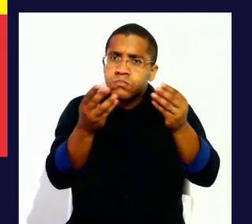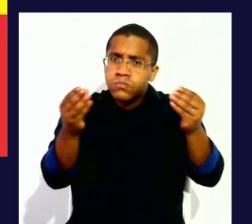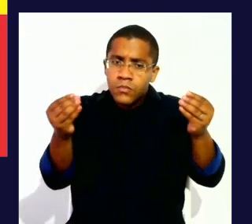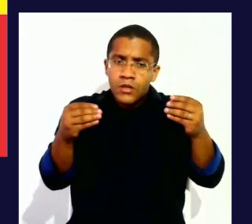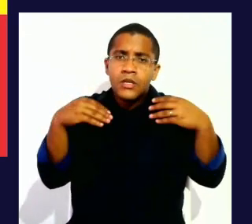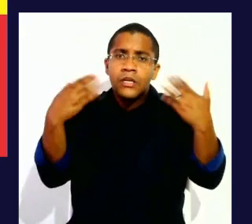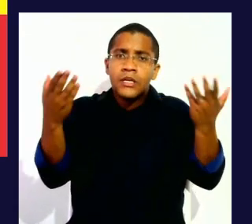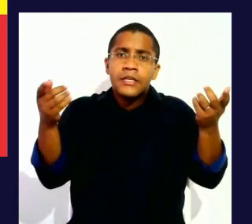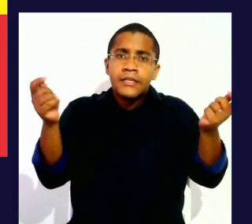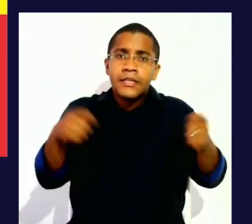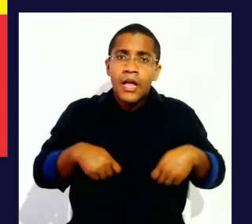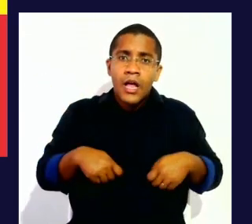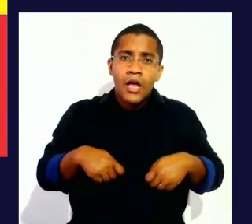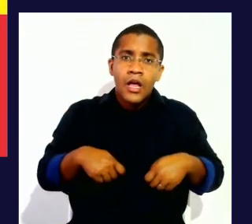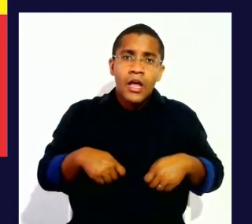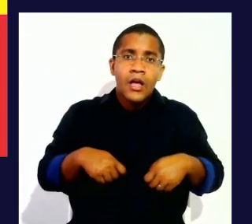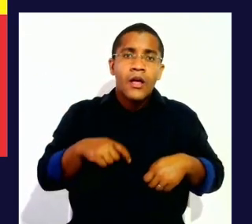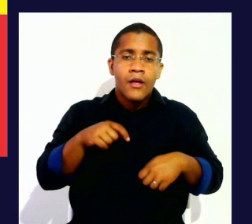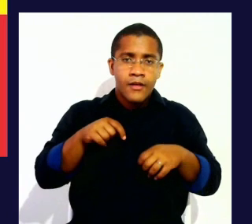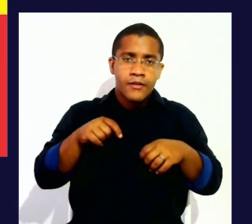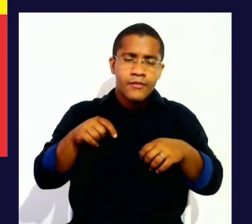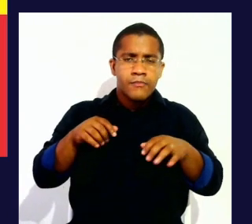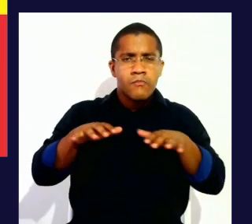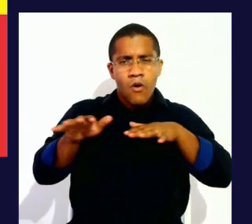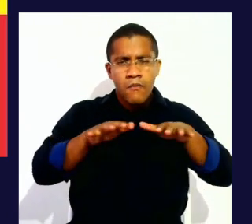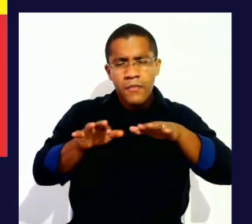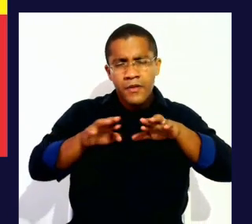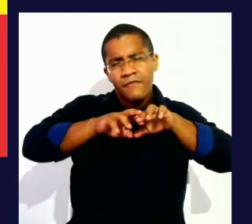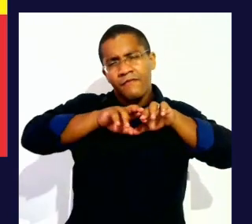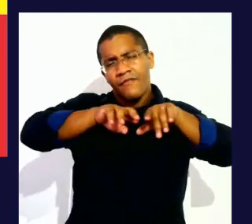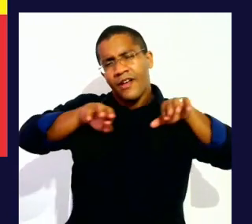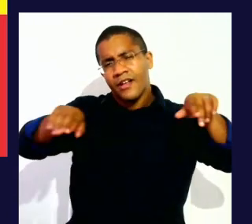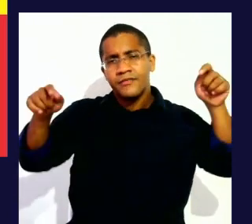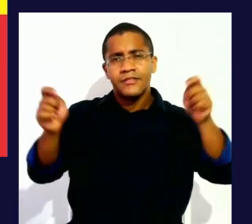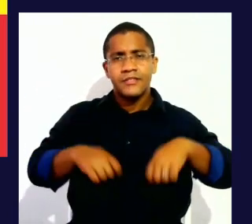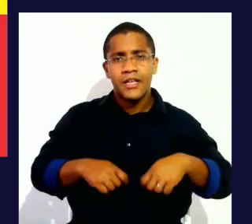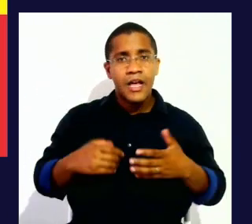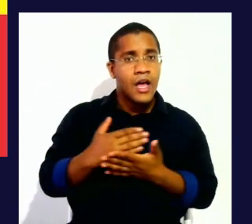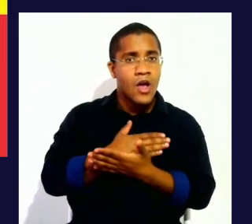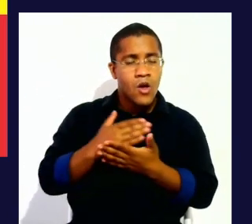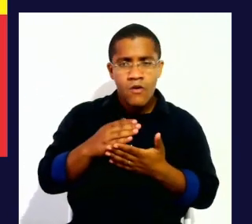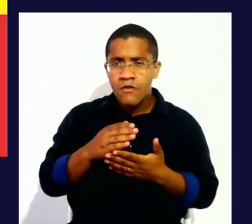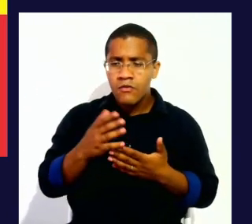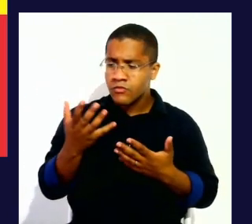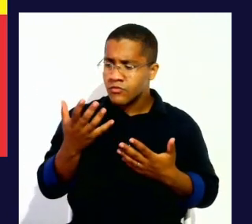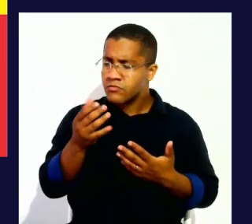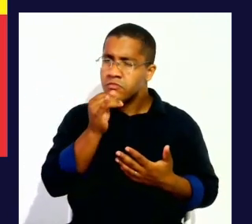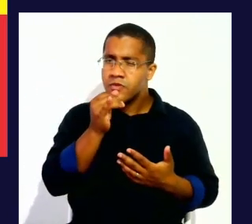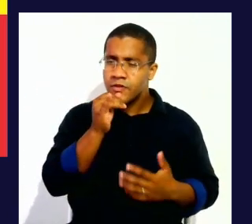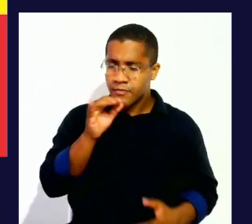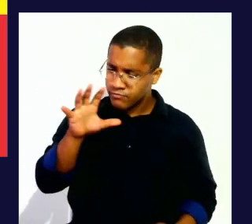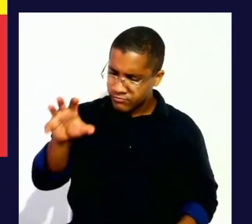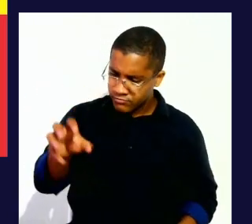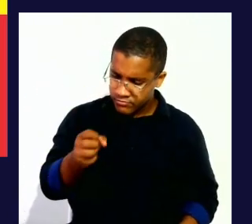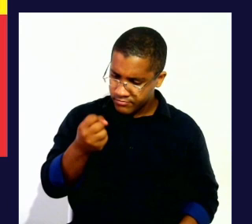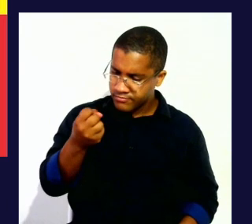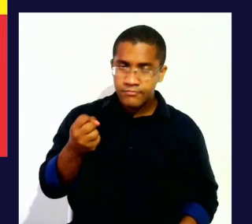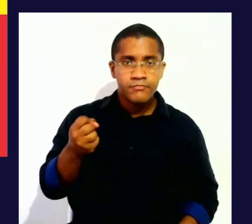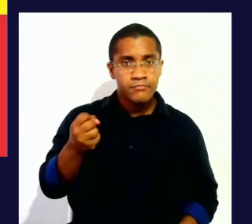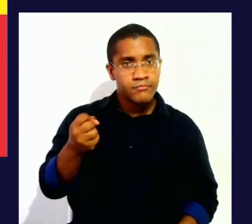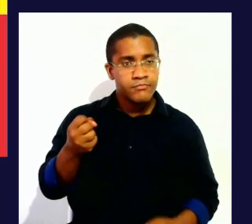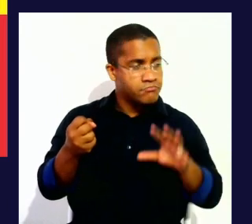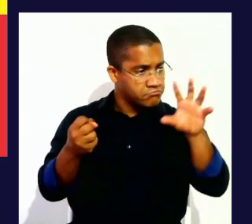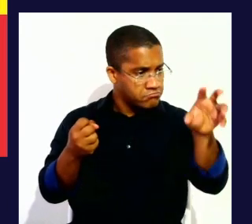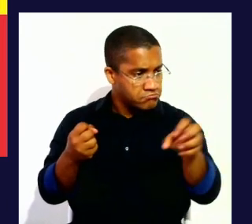músculos, ele vai permitir a realização de grande quantidade de movimentos, alguns de grande precisão,